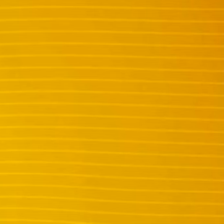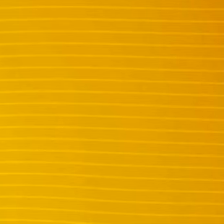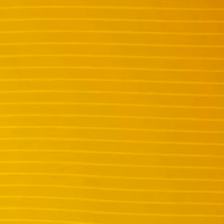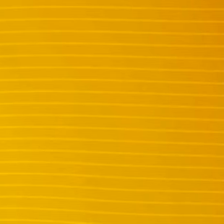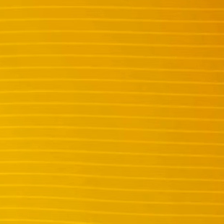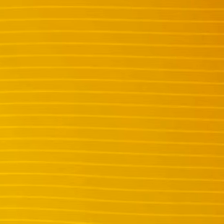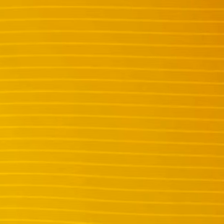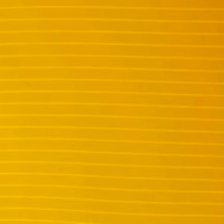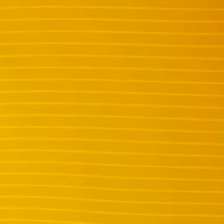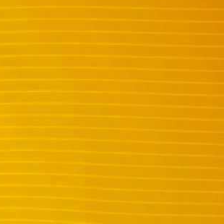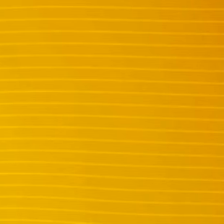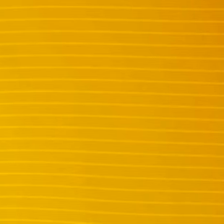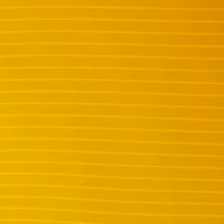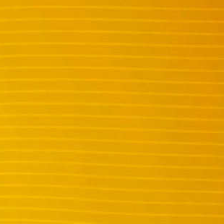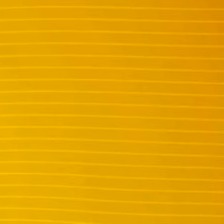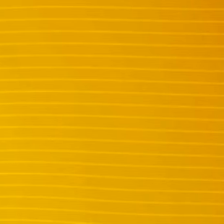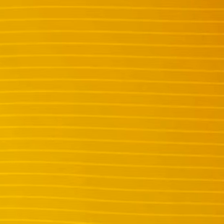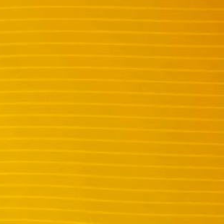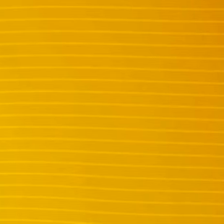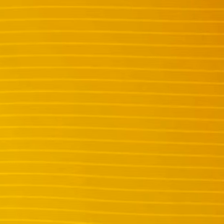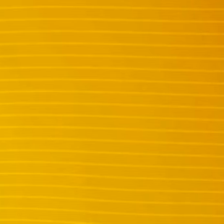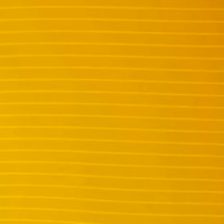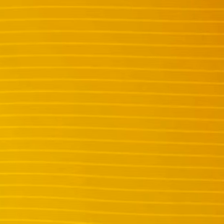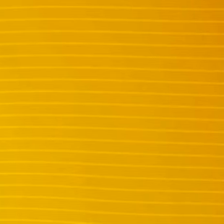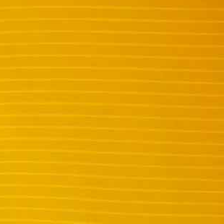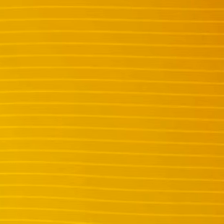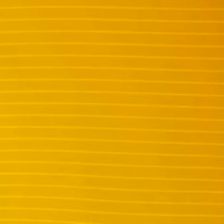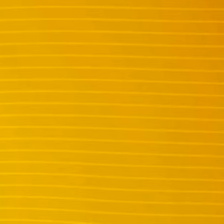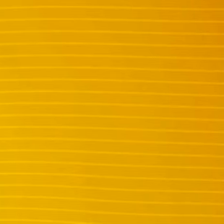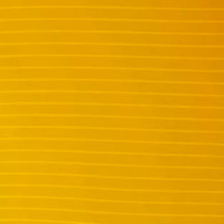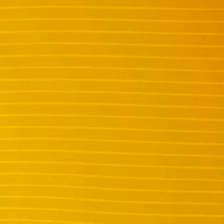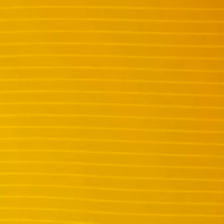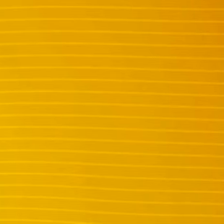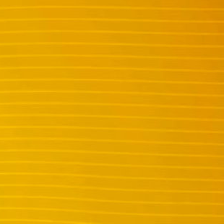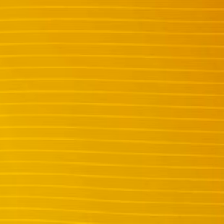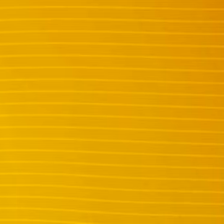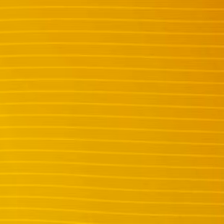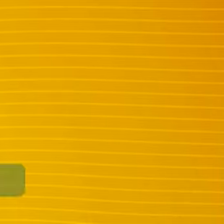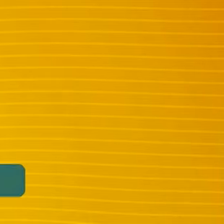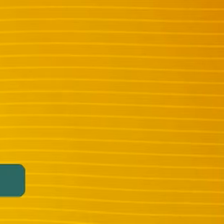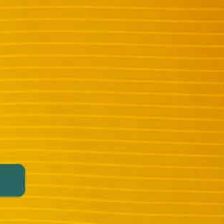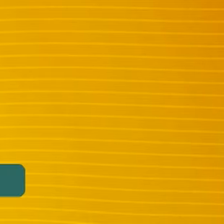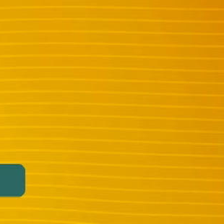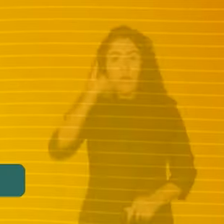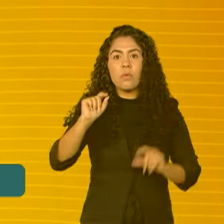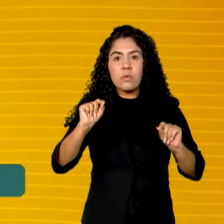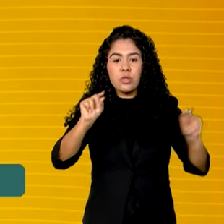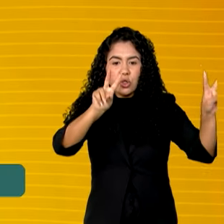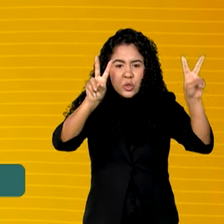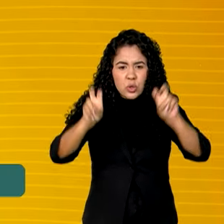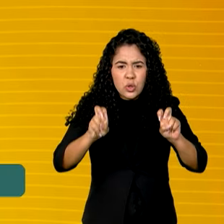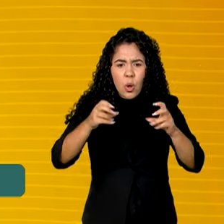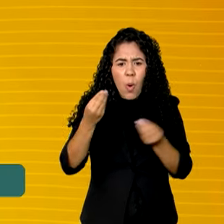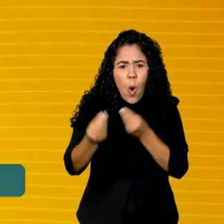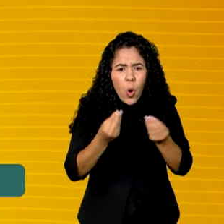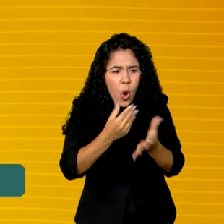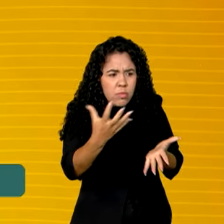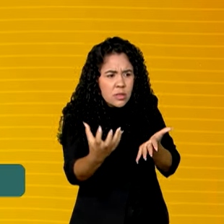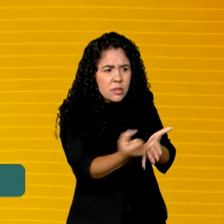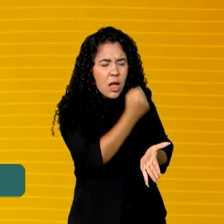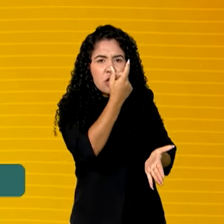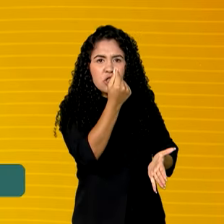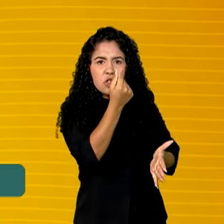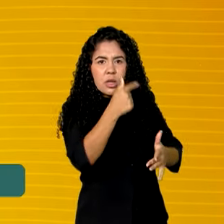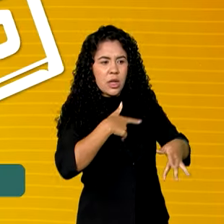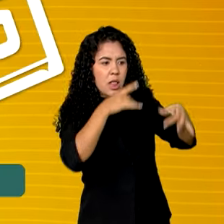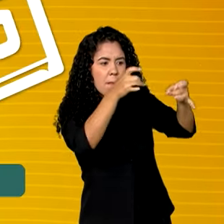circulou nos últimos dias um vídeo falso em que o ministro da Fazenda Fernando Haddad dá orientações sobre como resgatar dinheiro esquecido